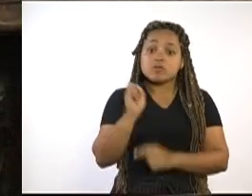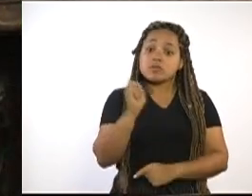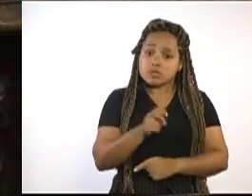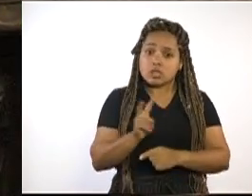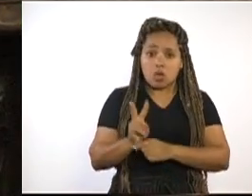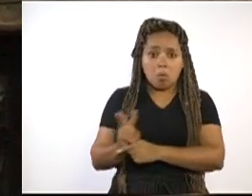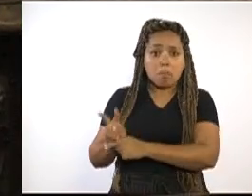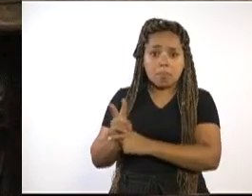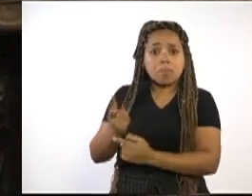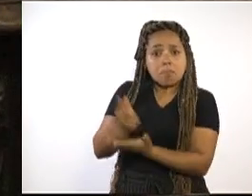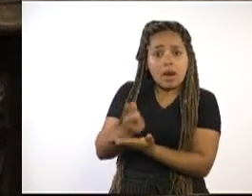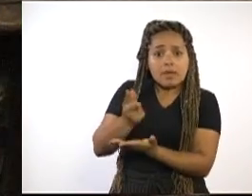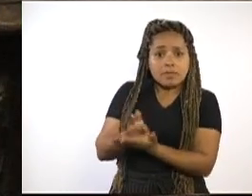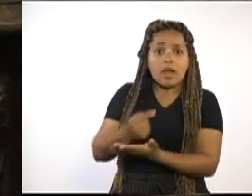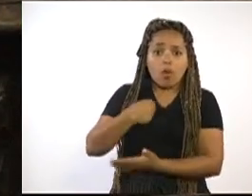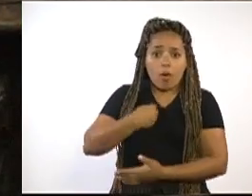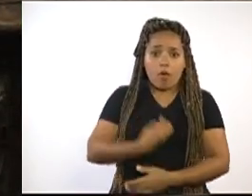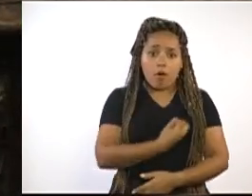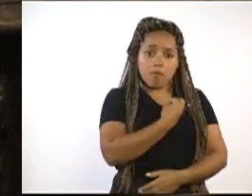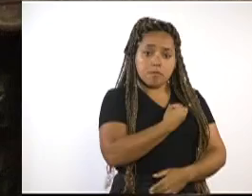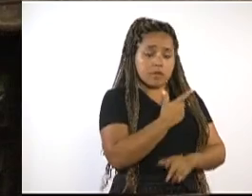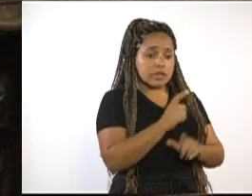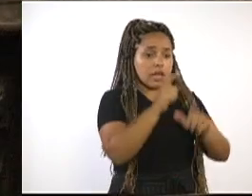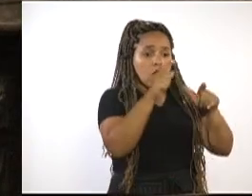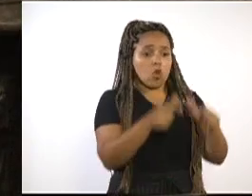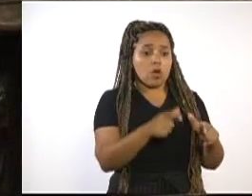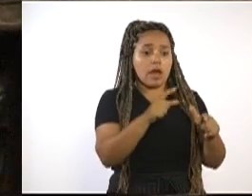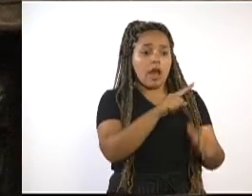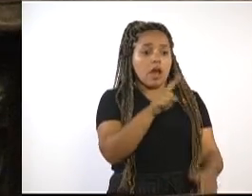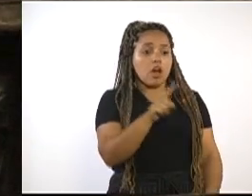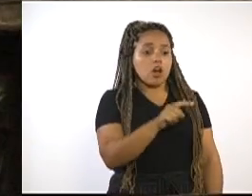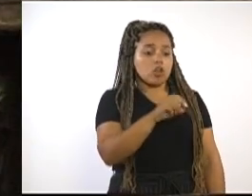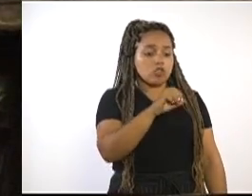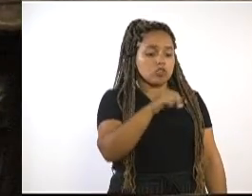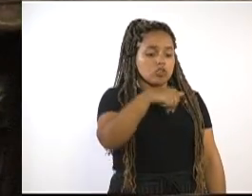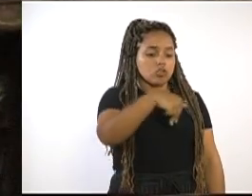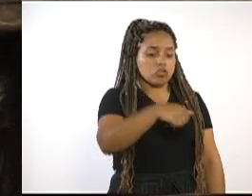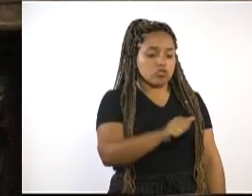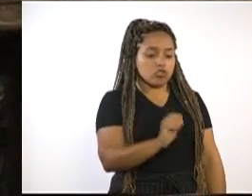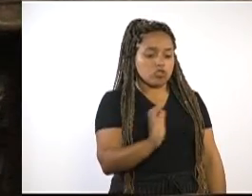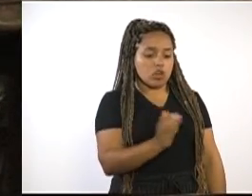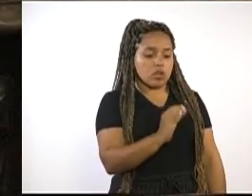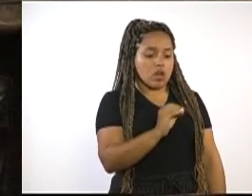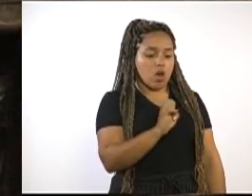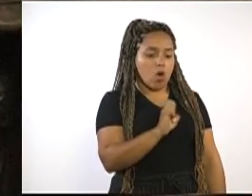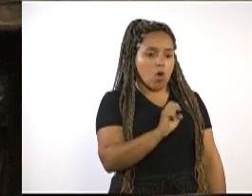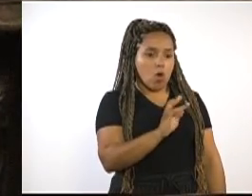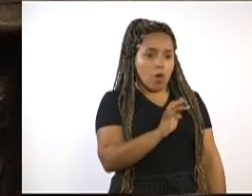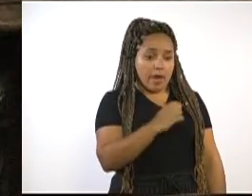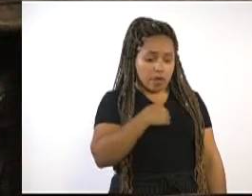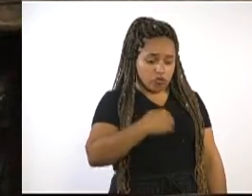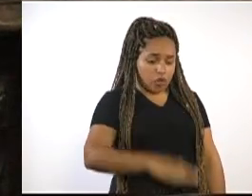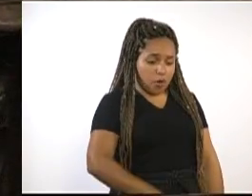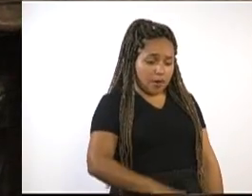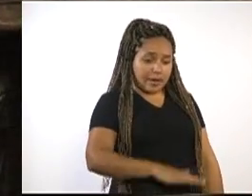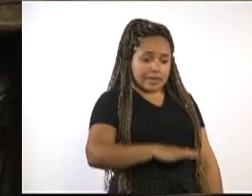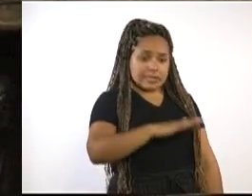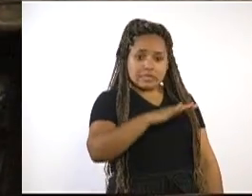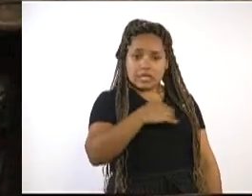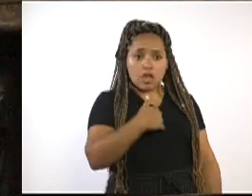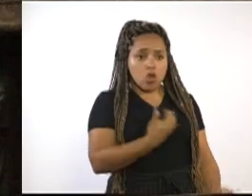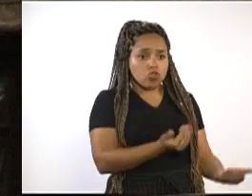Janeiro, particularmente no bairro de Santa Margarida, em Campo Grande. Ali vivi a minha